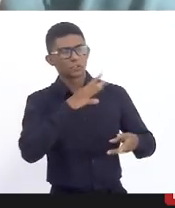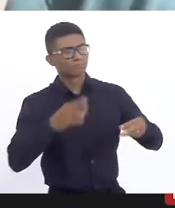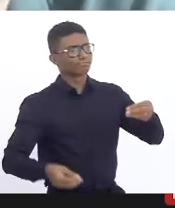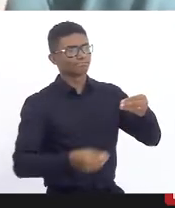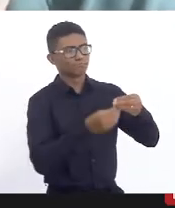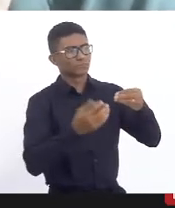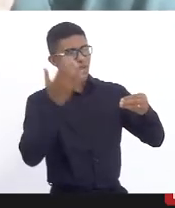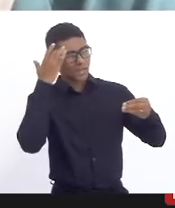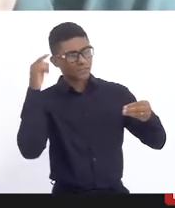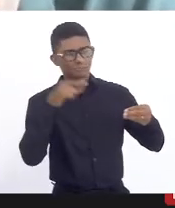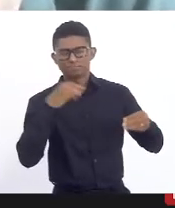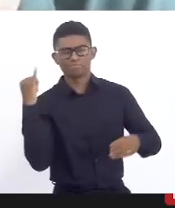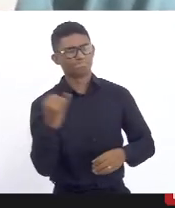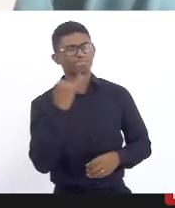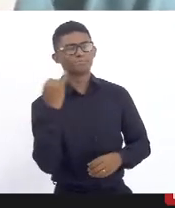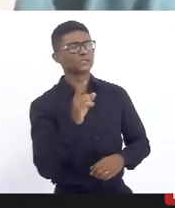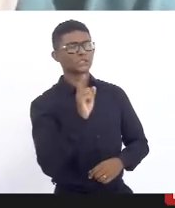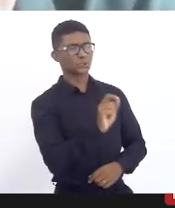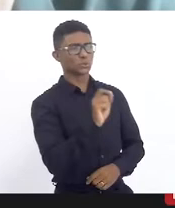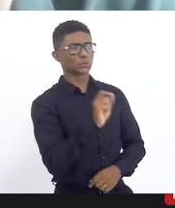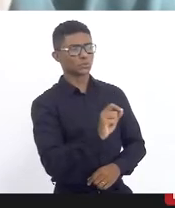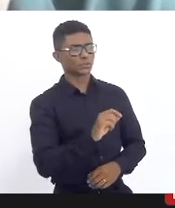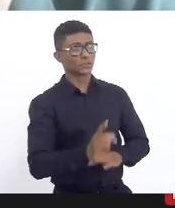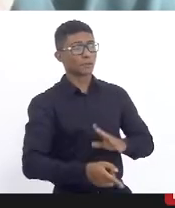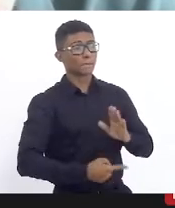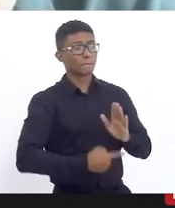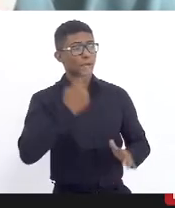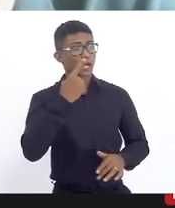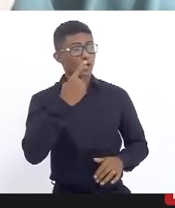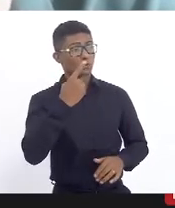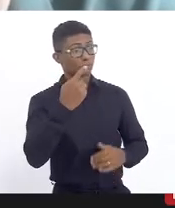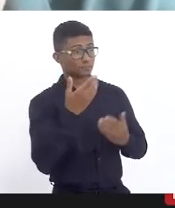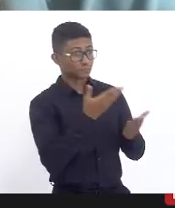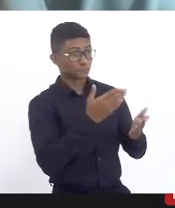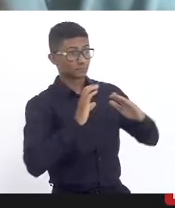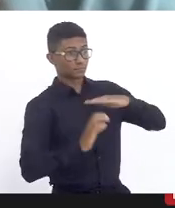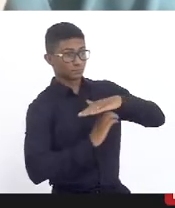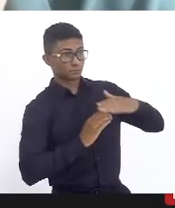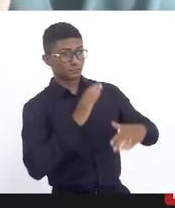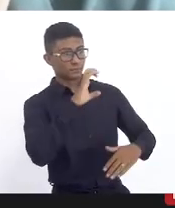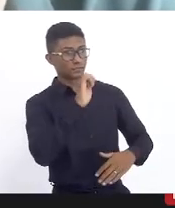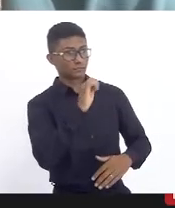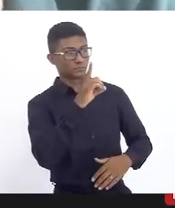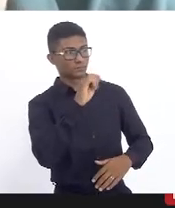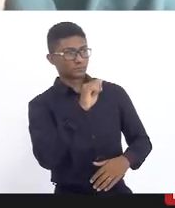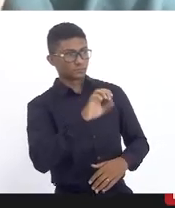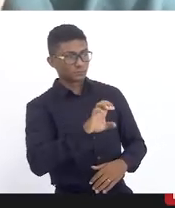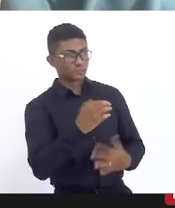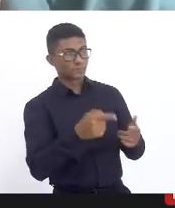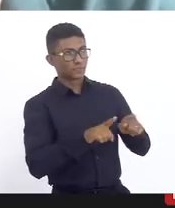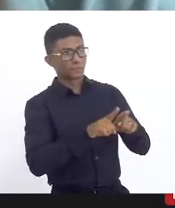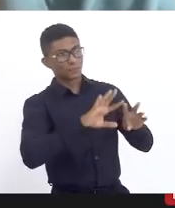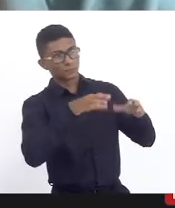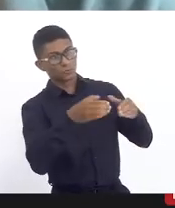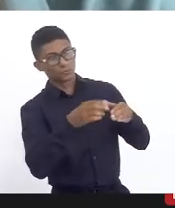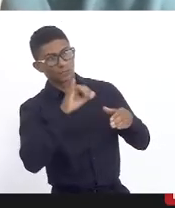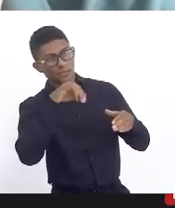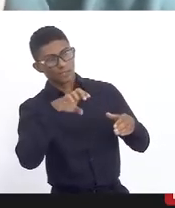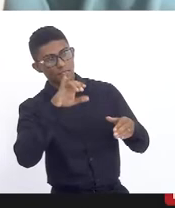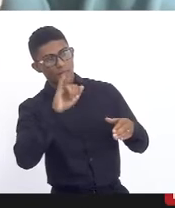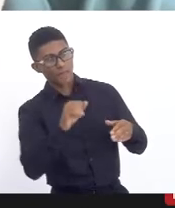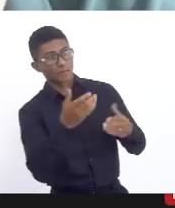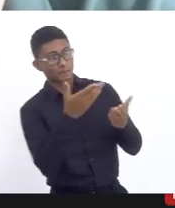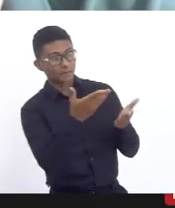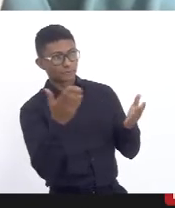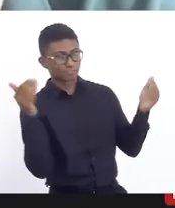são muito importantes. Primeiro, aproveitando a presença da SEDAE e do INEA nessa audiência pública,